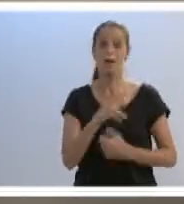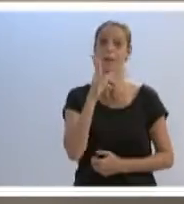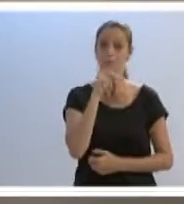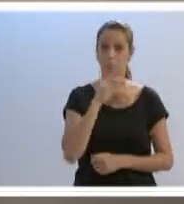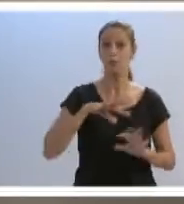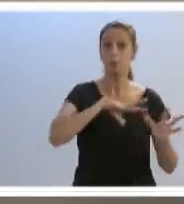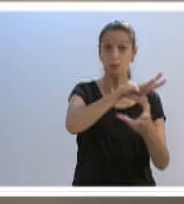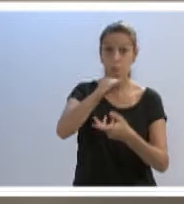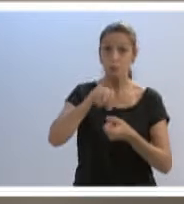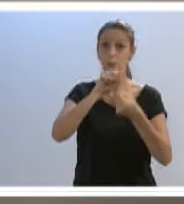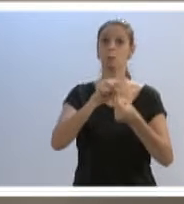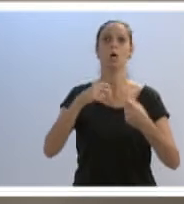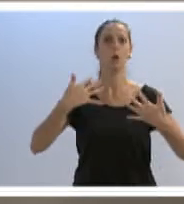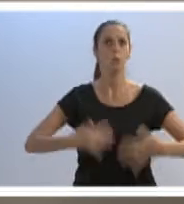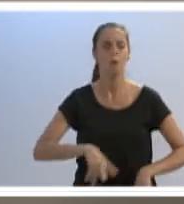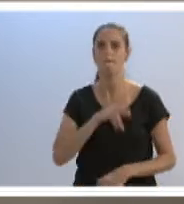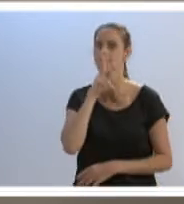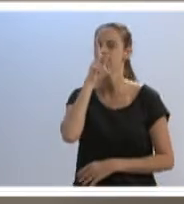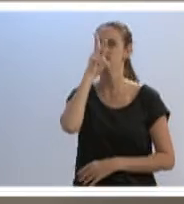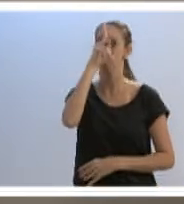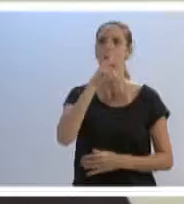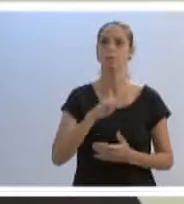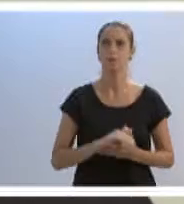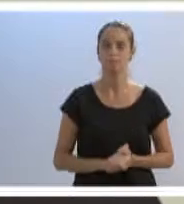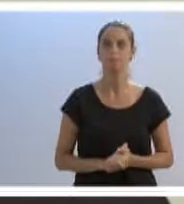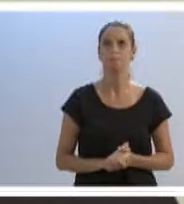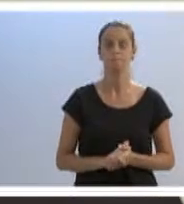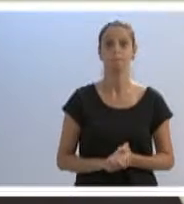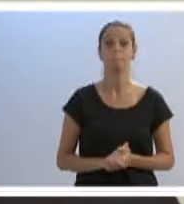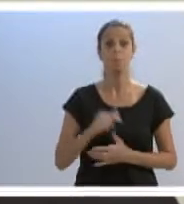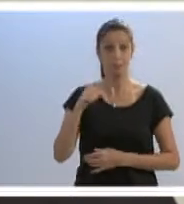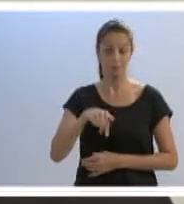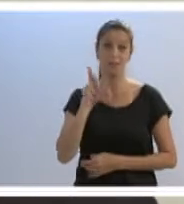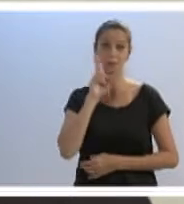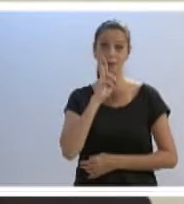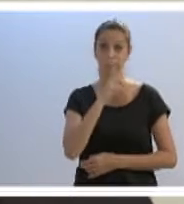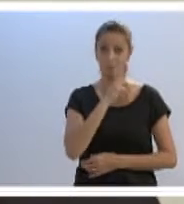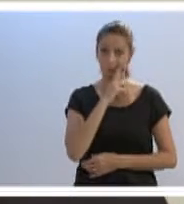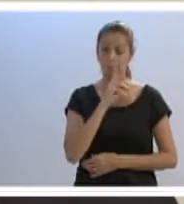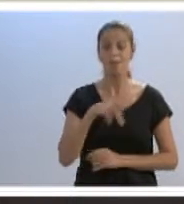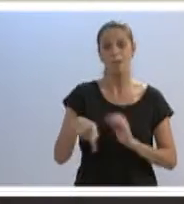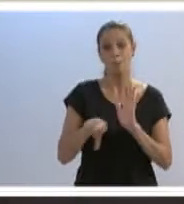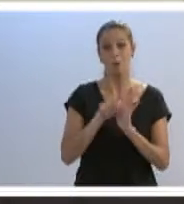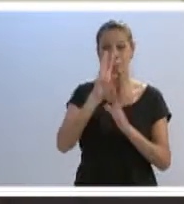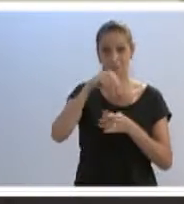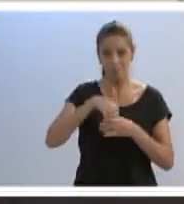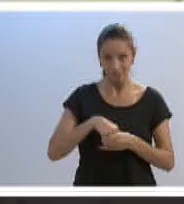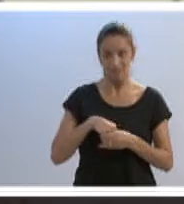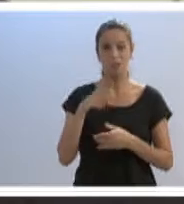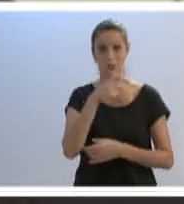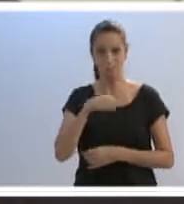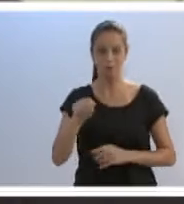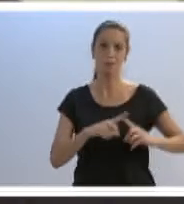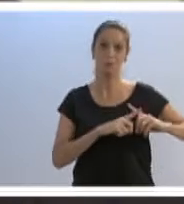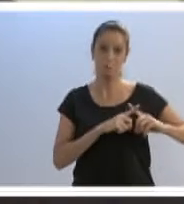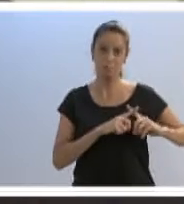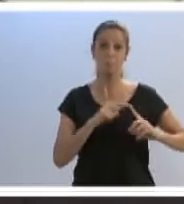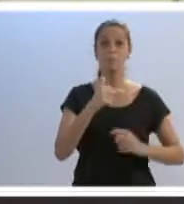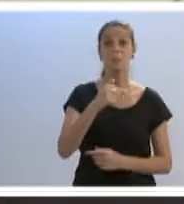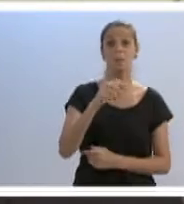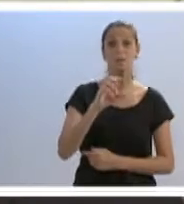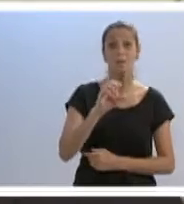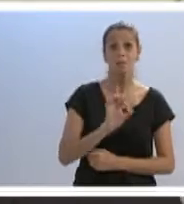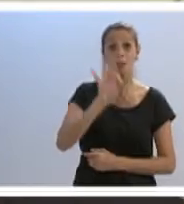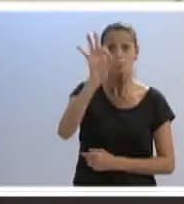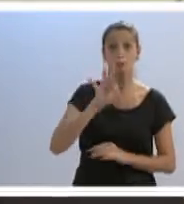sustentabilidade está ainda mais presente. Essa obra, o Gulas 2, que é o da Dering, a gente fez ele 70% sustentável,